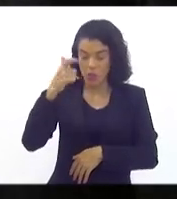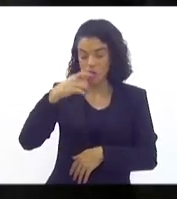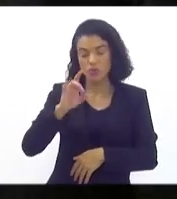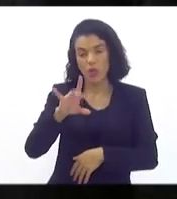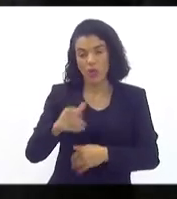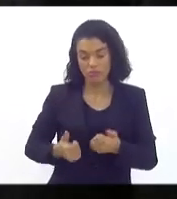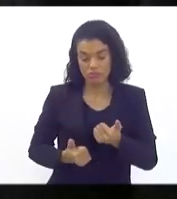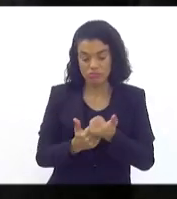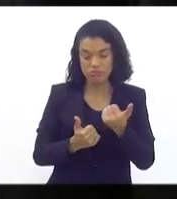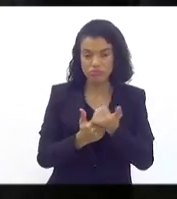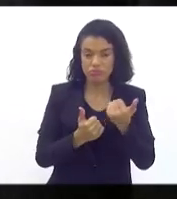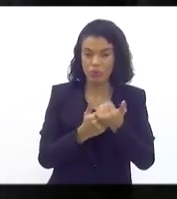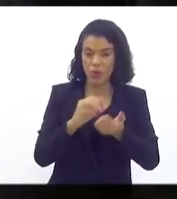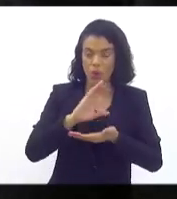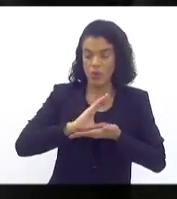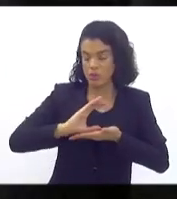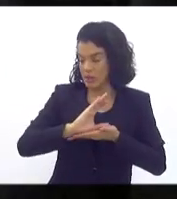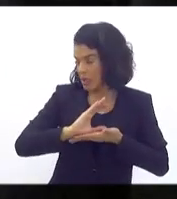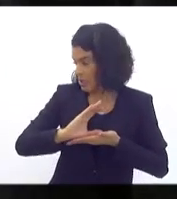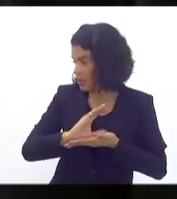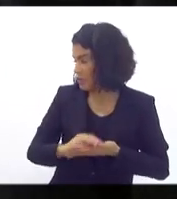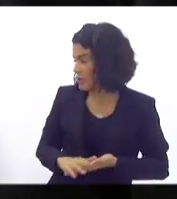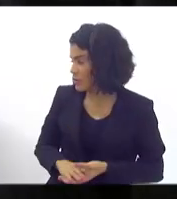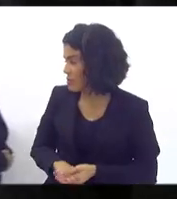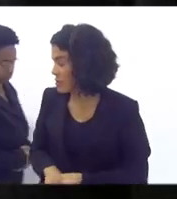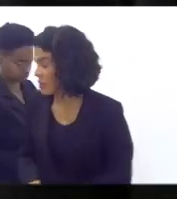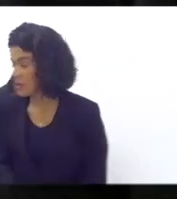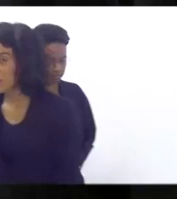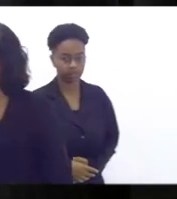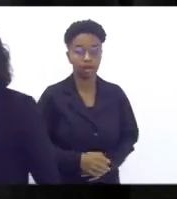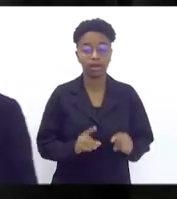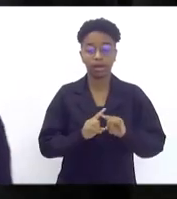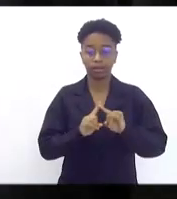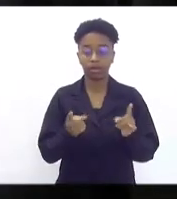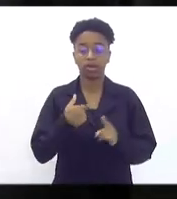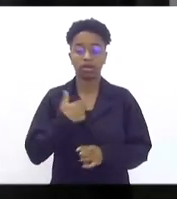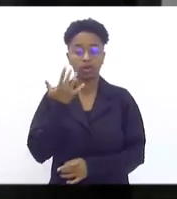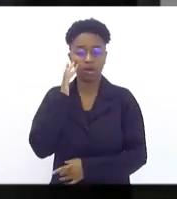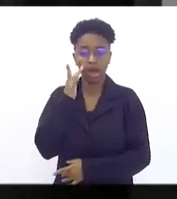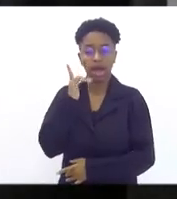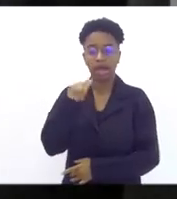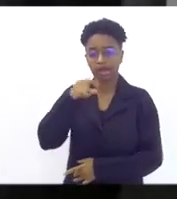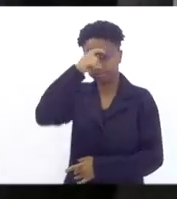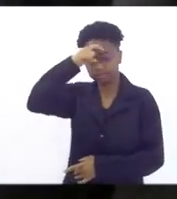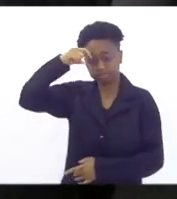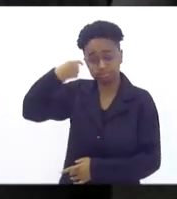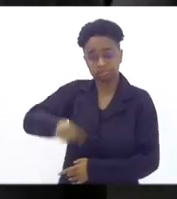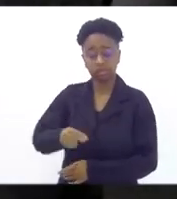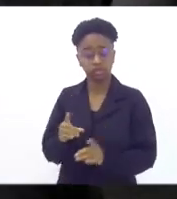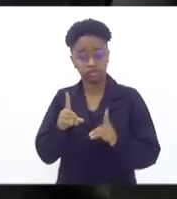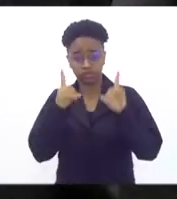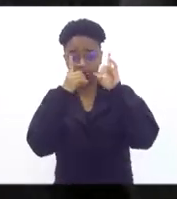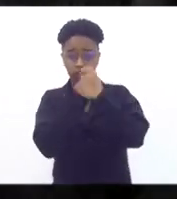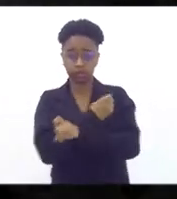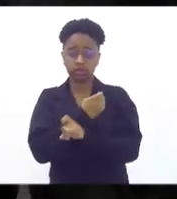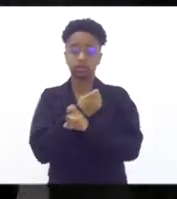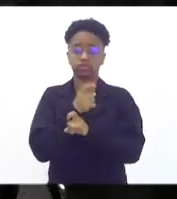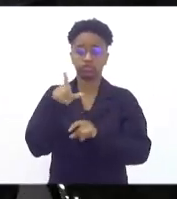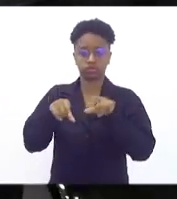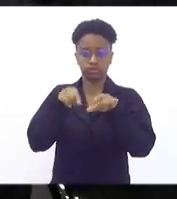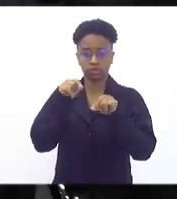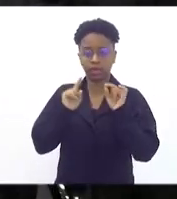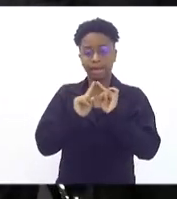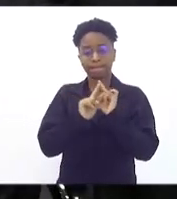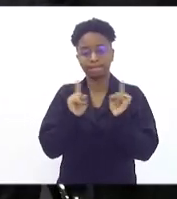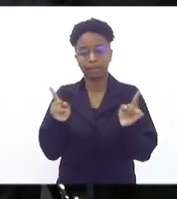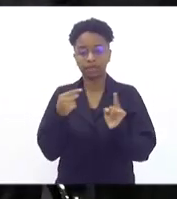com o meu trabalho lá de Conselheiro acho que é uma missão muito espinhosa deixar livre para escolha mas